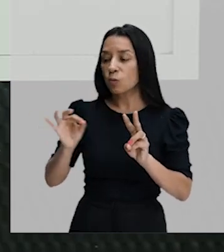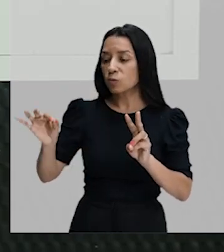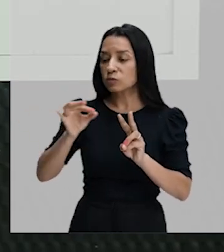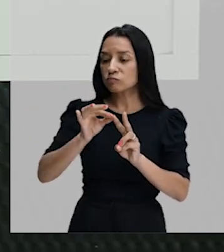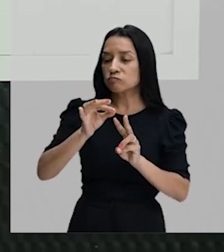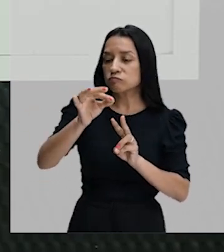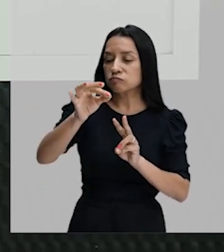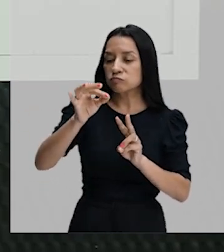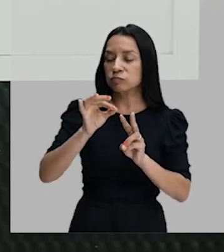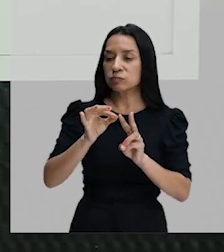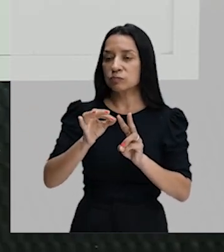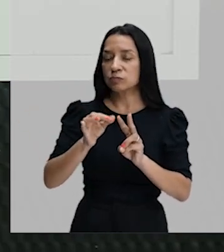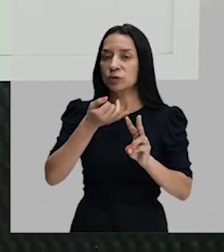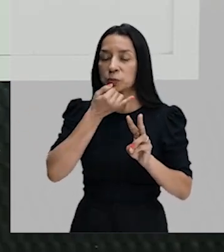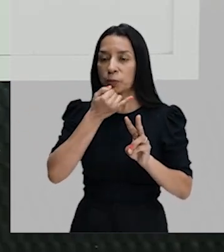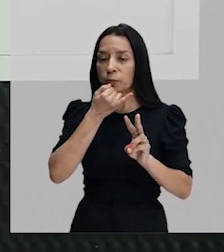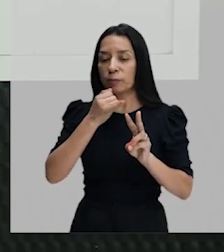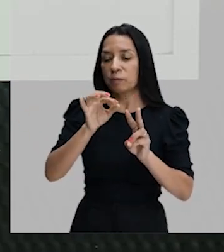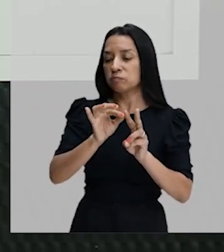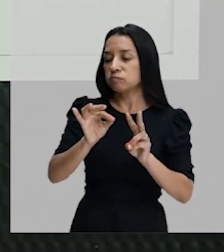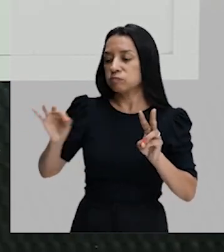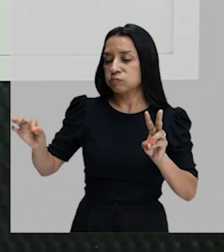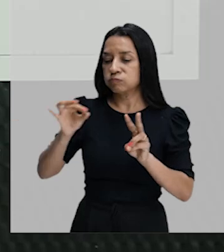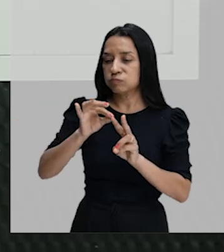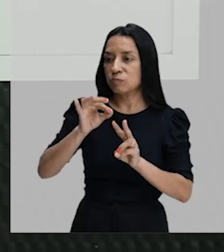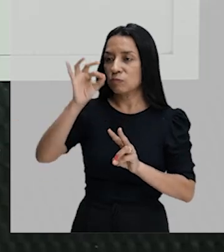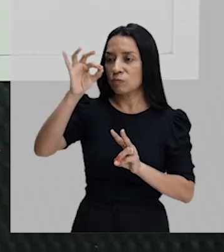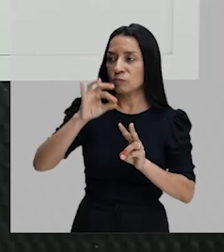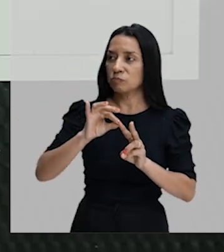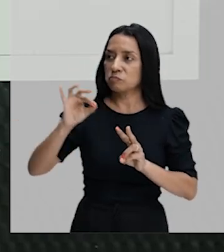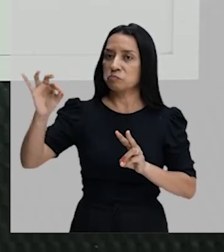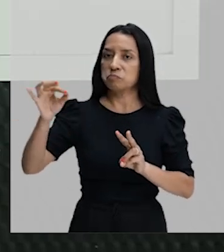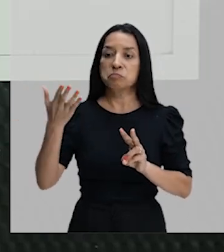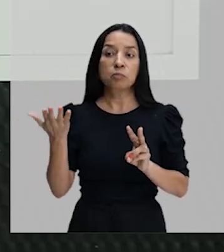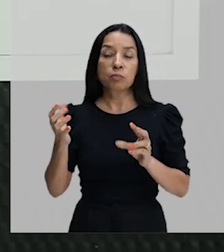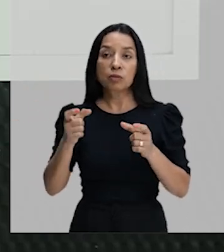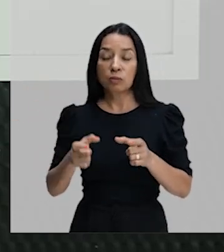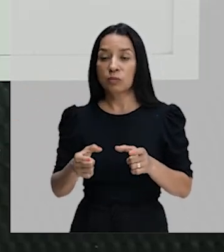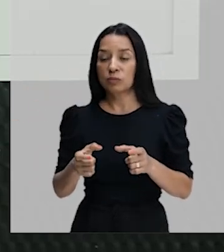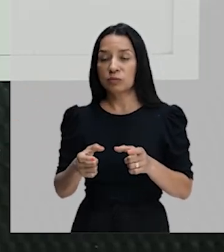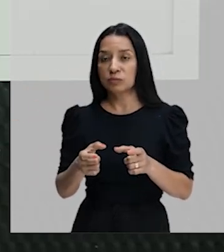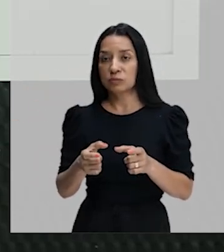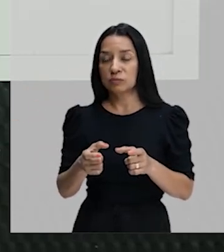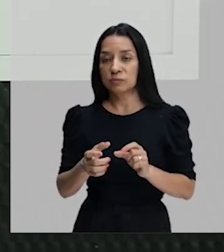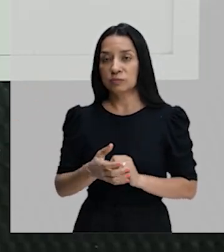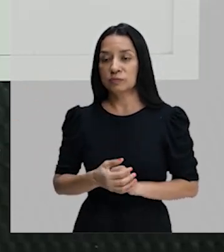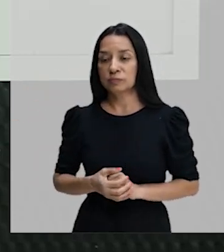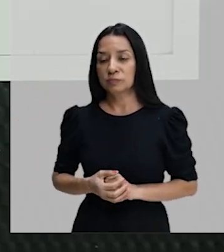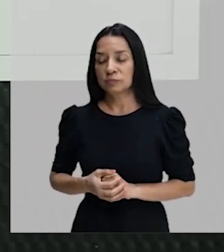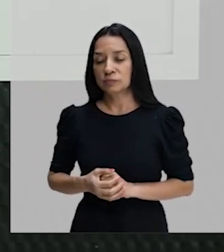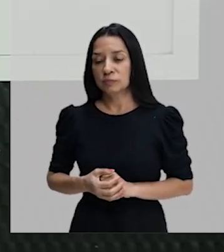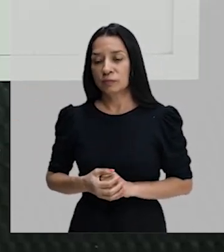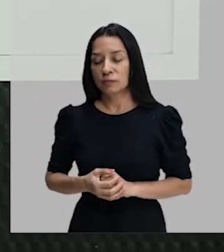está apontando, tá ok? Então esse vai ser o sentido do vetor. O sentido